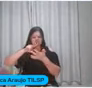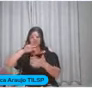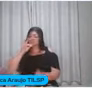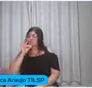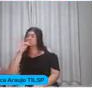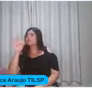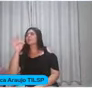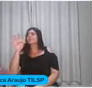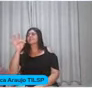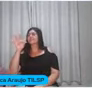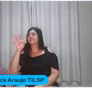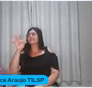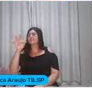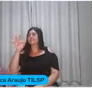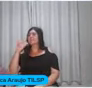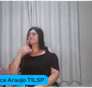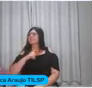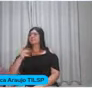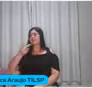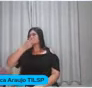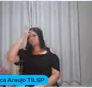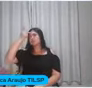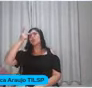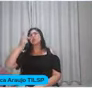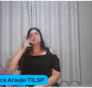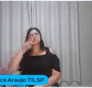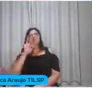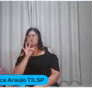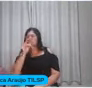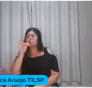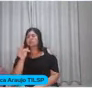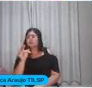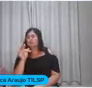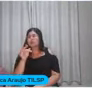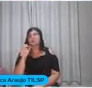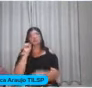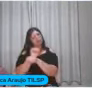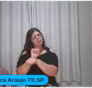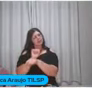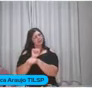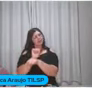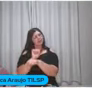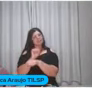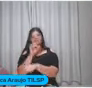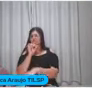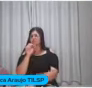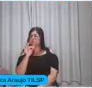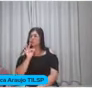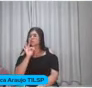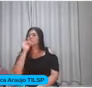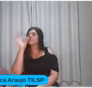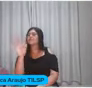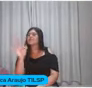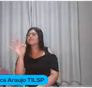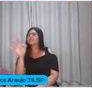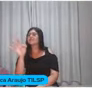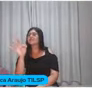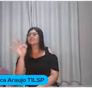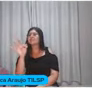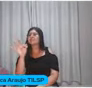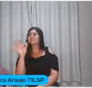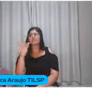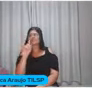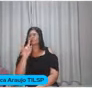esperançar Porque tem gente Que tem esperança Do verbo esperar E esperança Do verbo esperar Não é